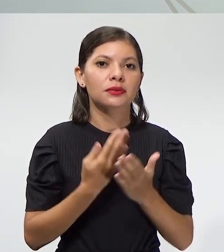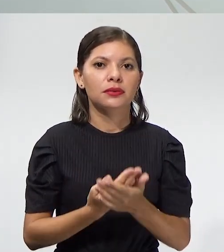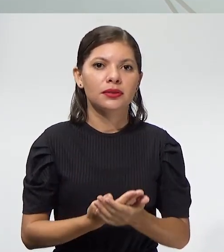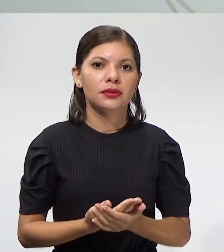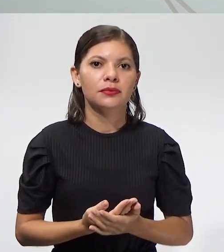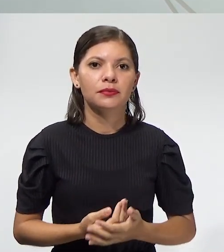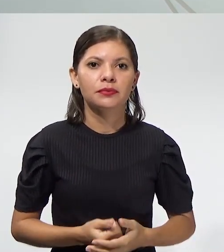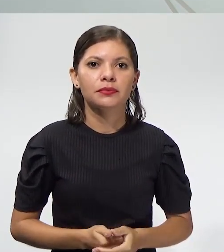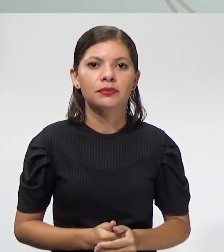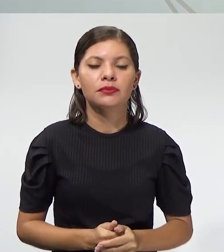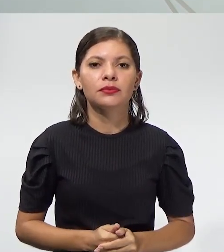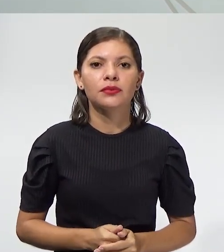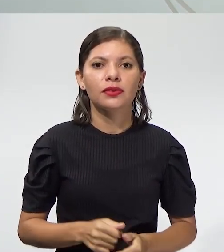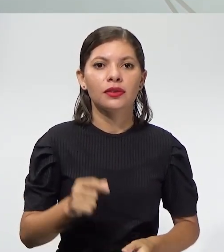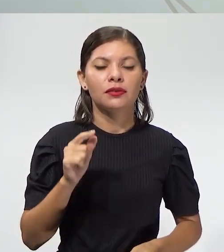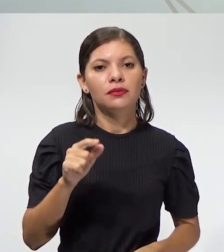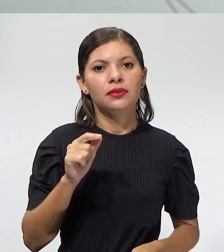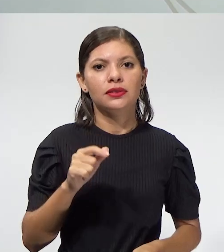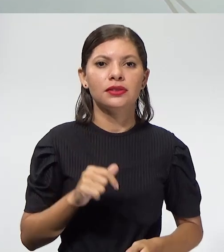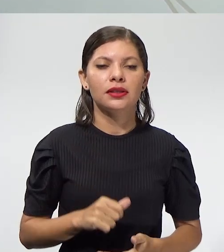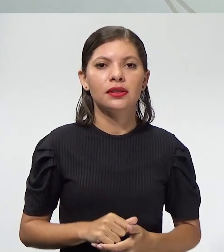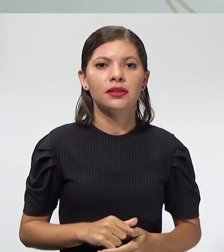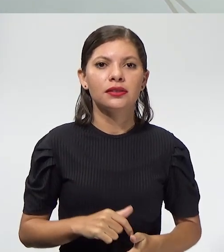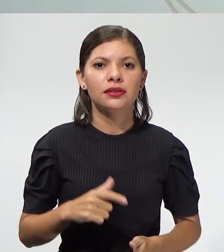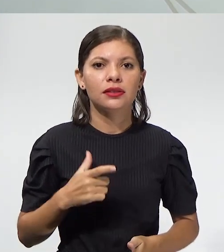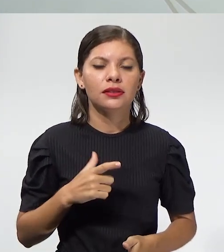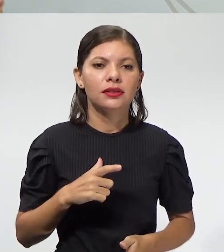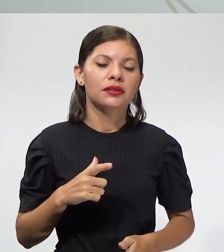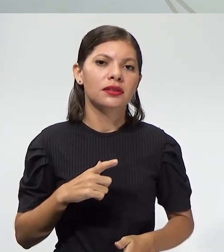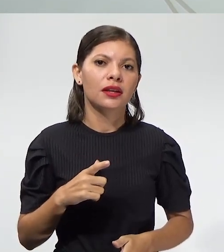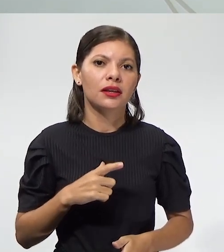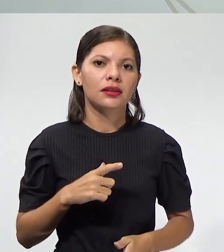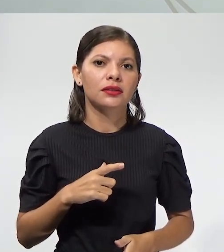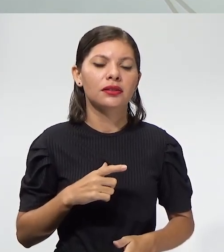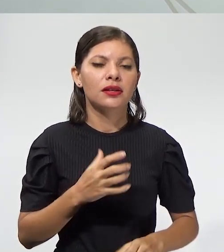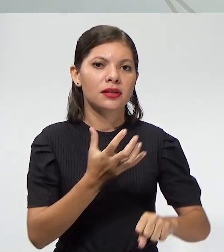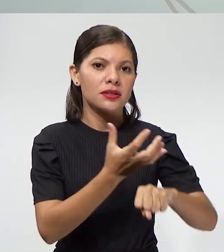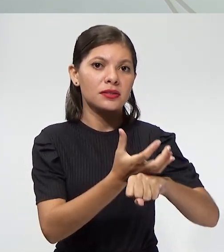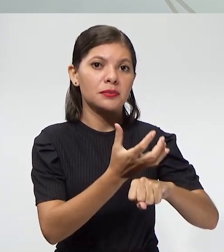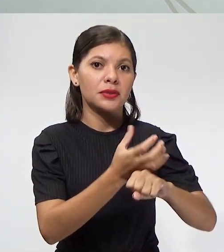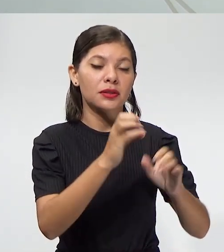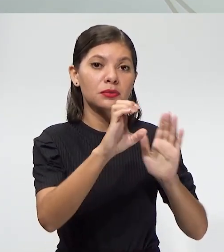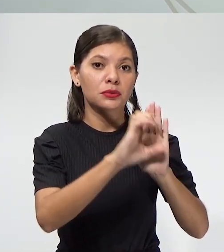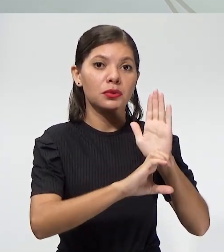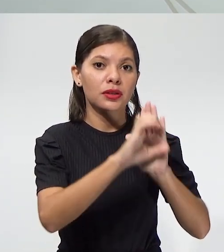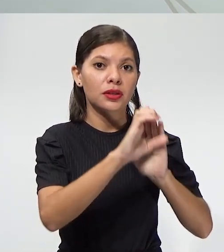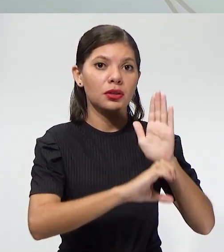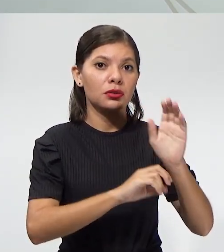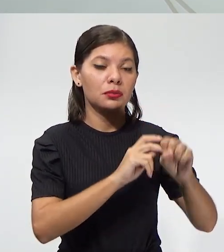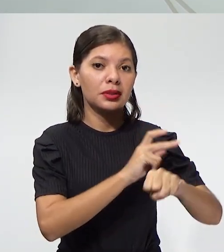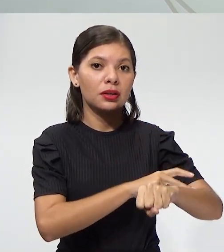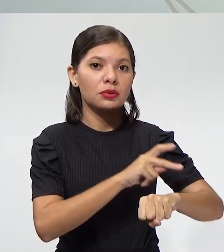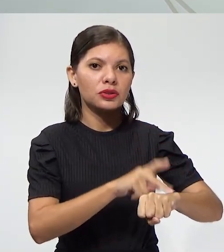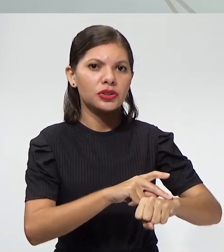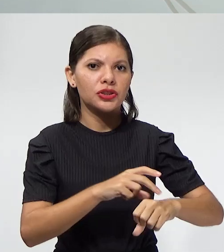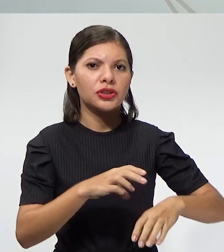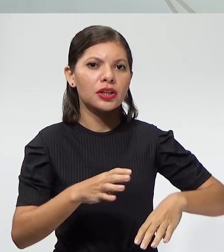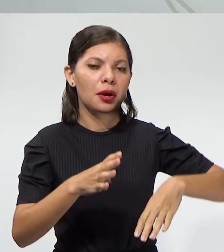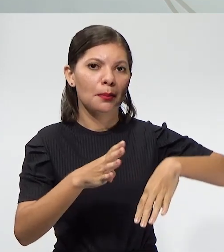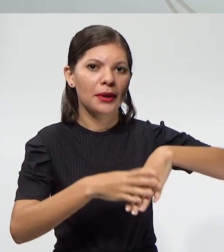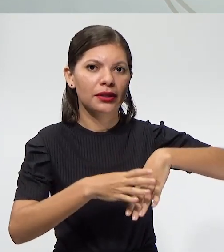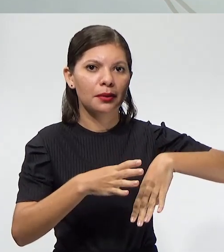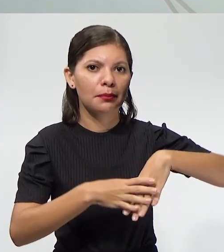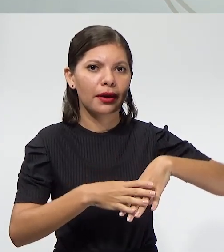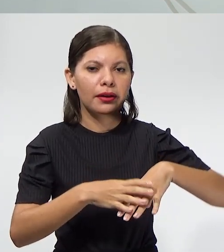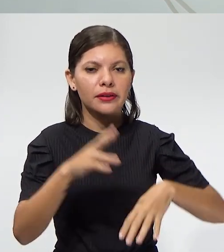sabemos que vocês têm as disciplinas no currículo. No caso da pedagogia aqui, vocês vão ter matemática, vocês